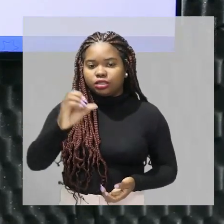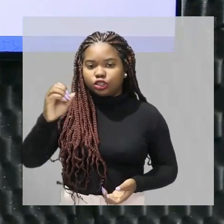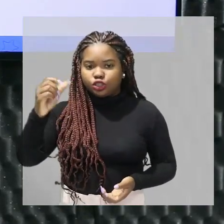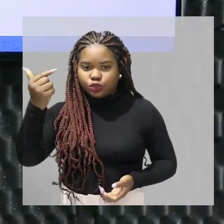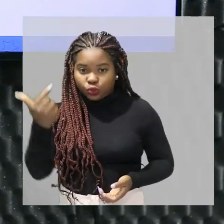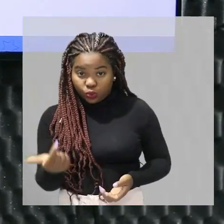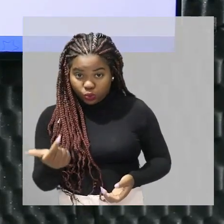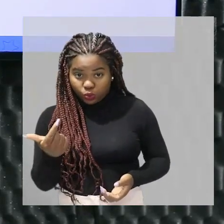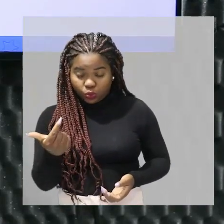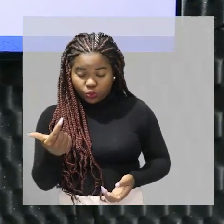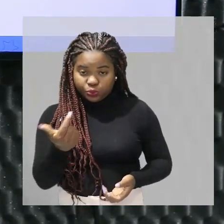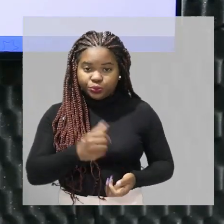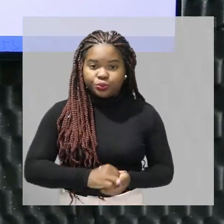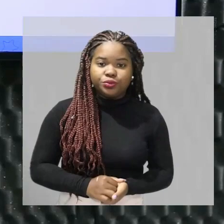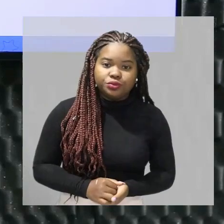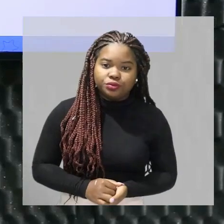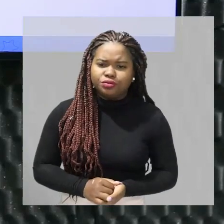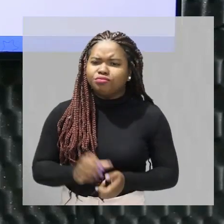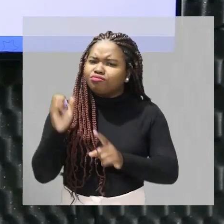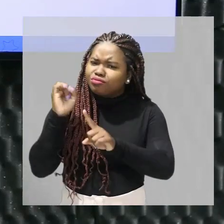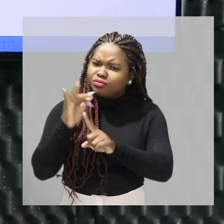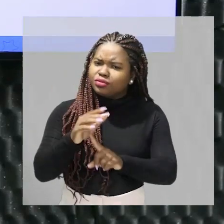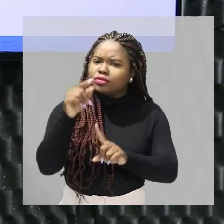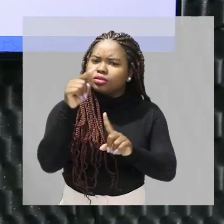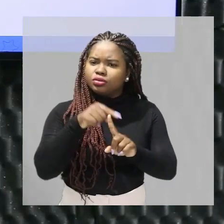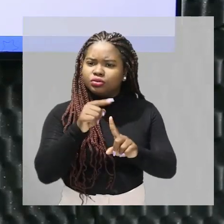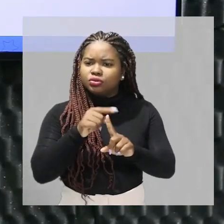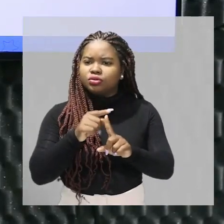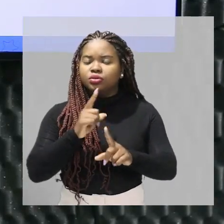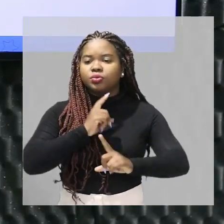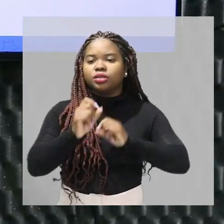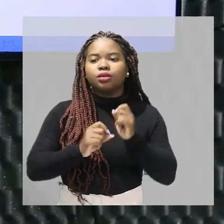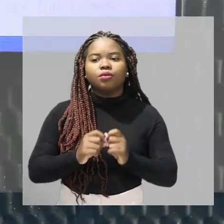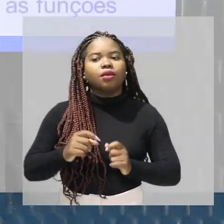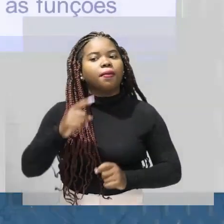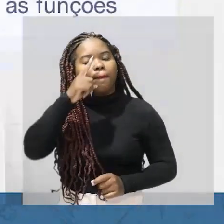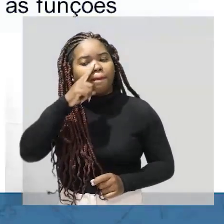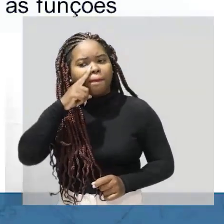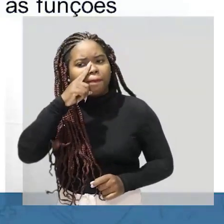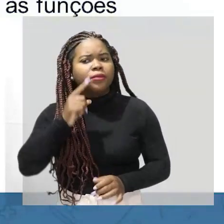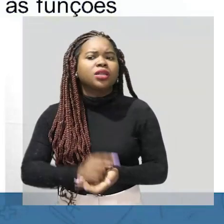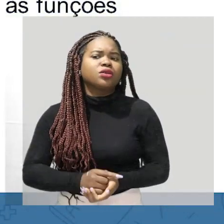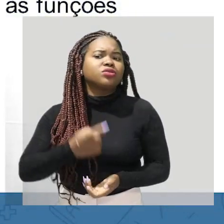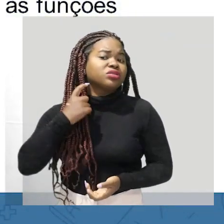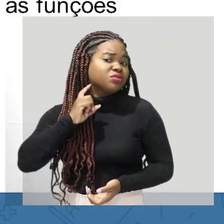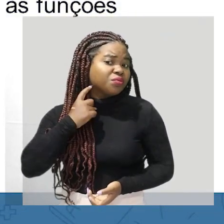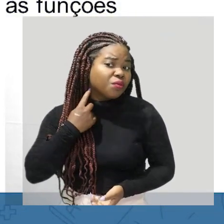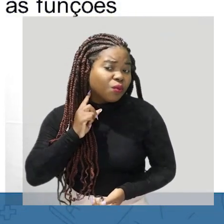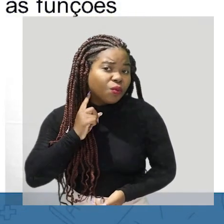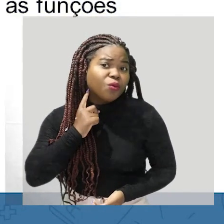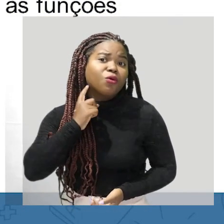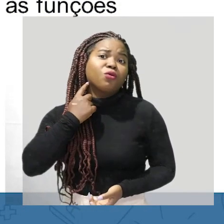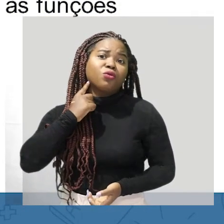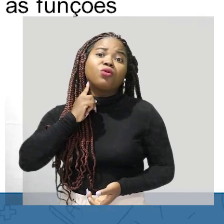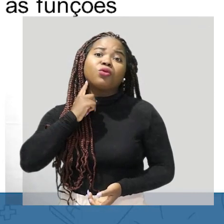o dióxido de enxofre, são gases causadores de poluição atmosférica que, dentre